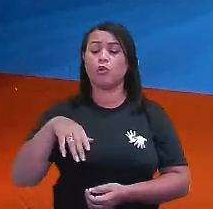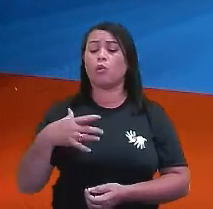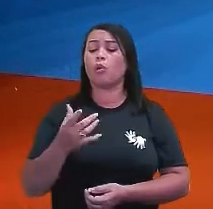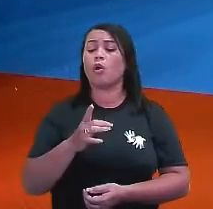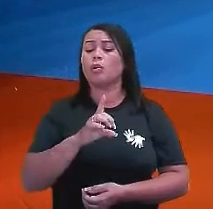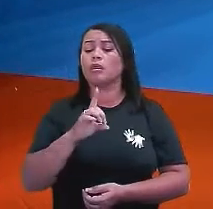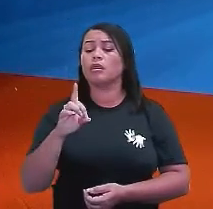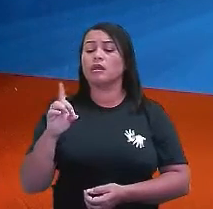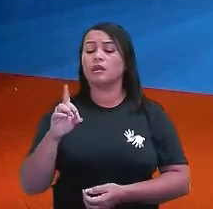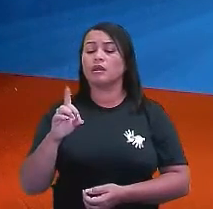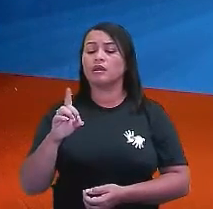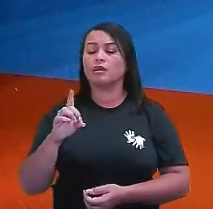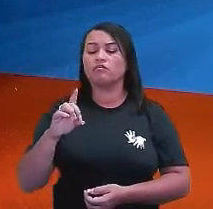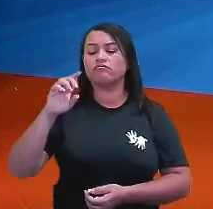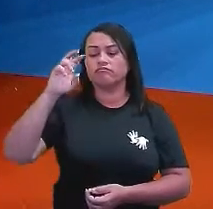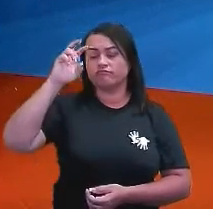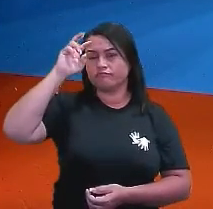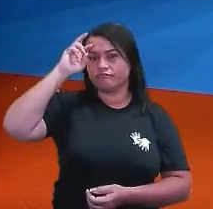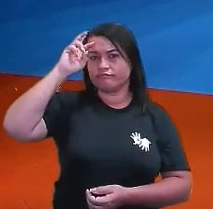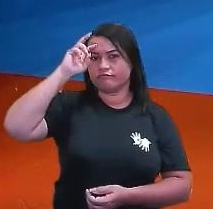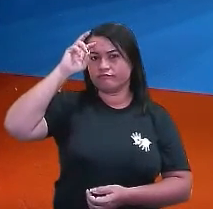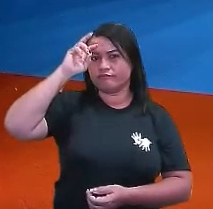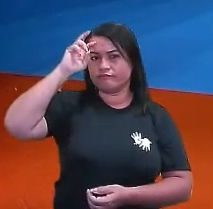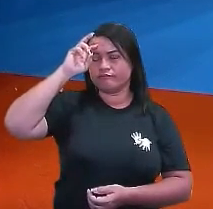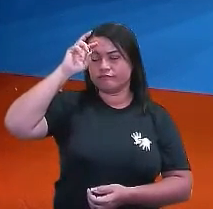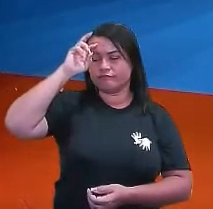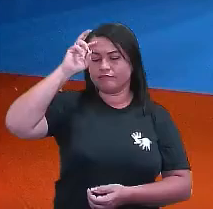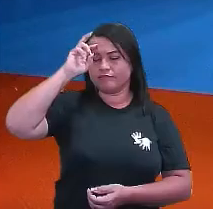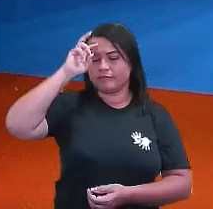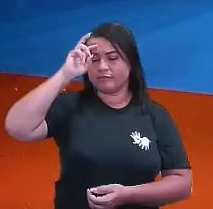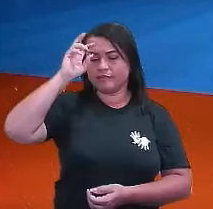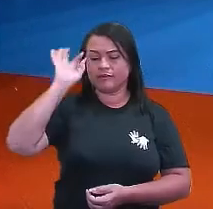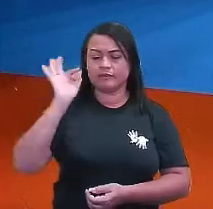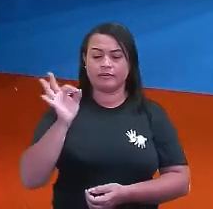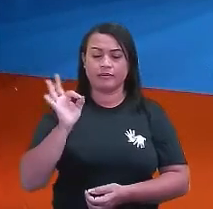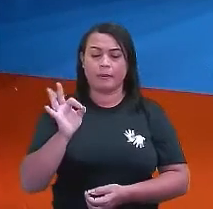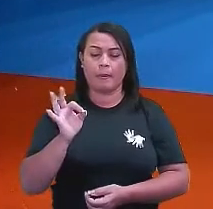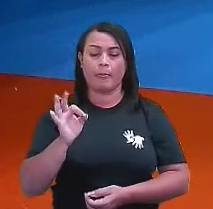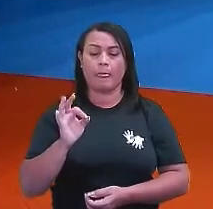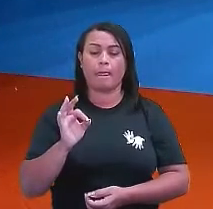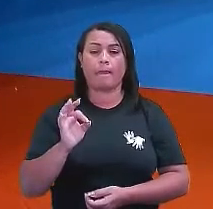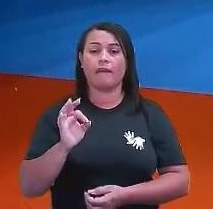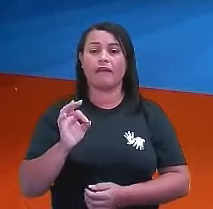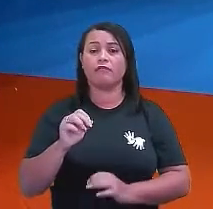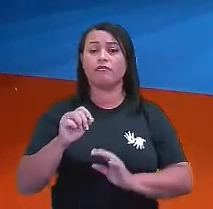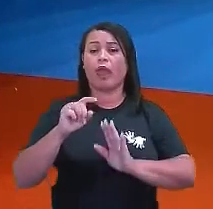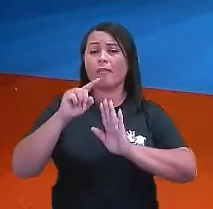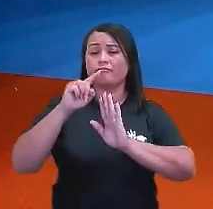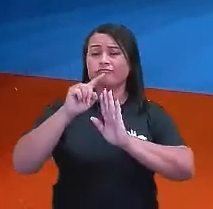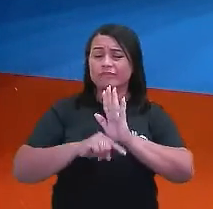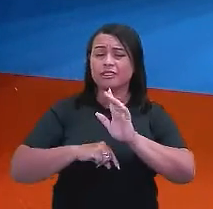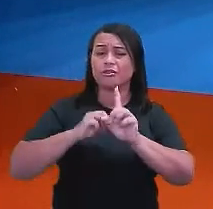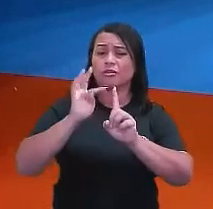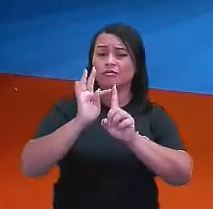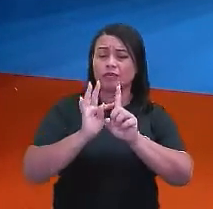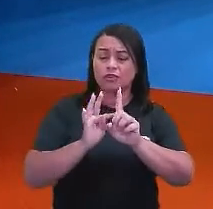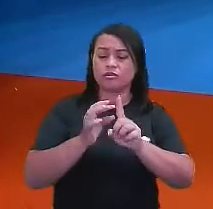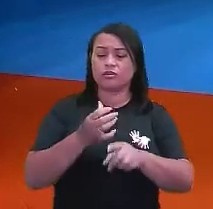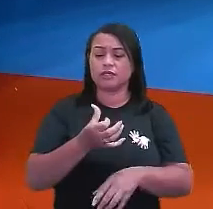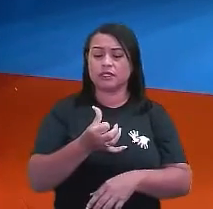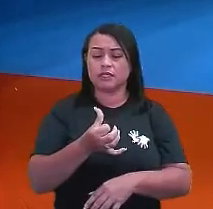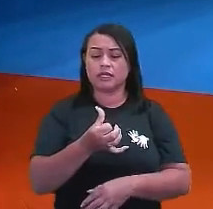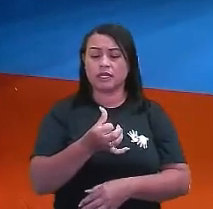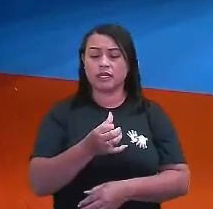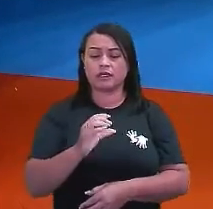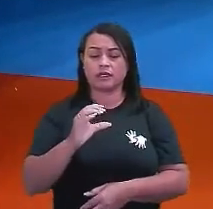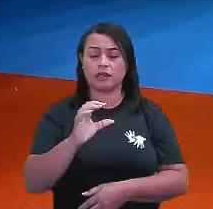dia que estava? Estava na quinta-feira, tá? Então, menor temperatura registrada na semana foi 6 graus